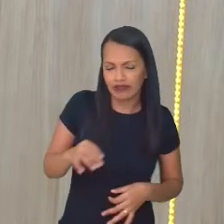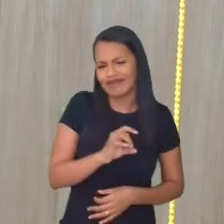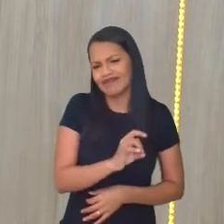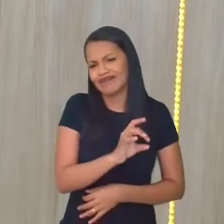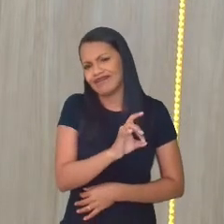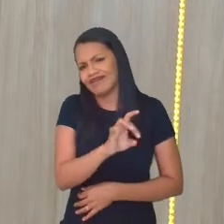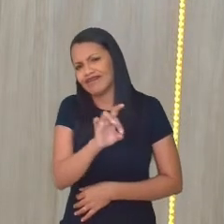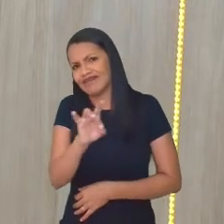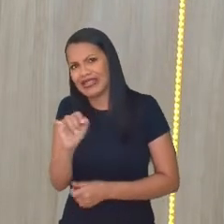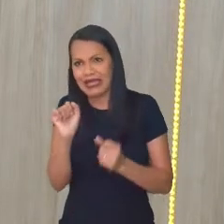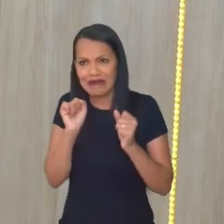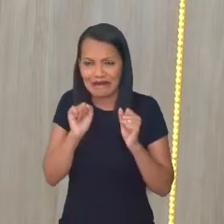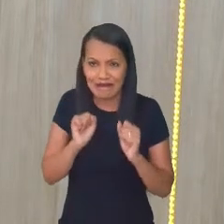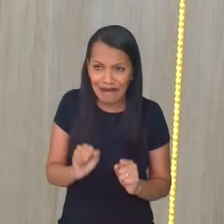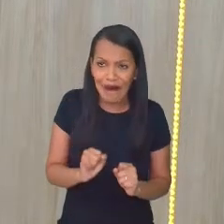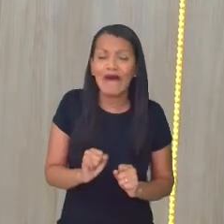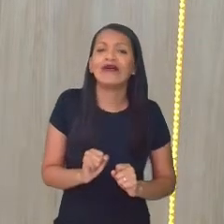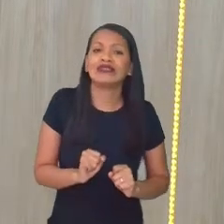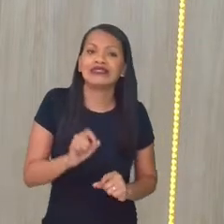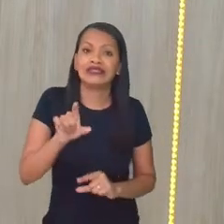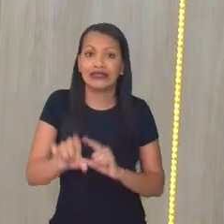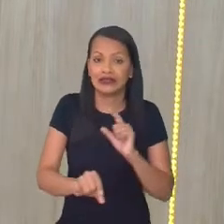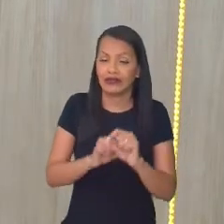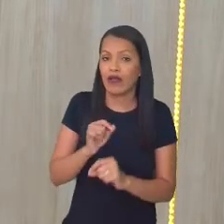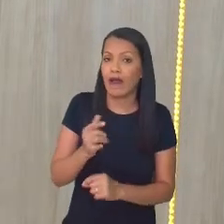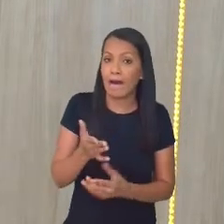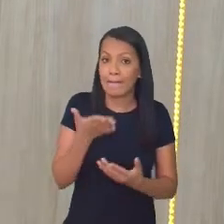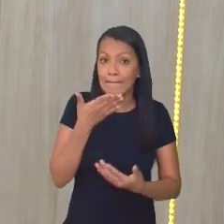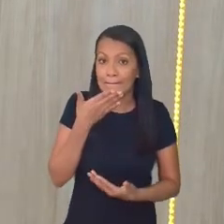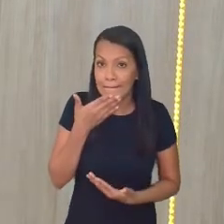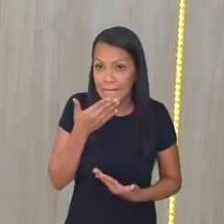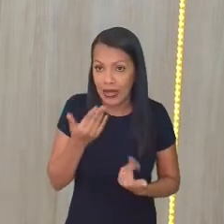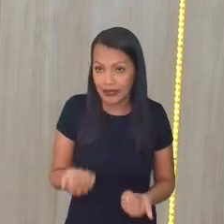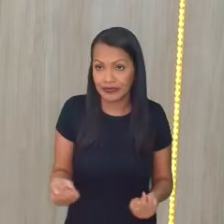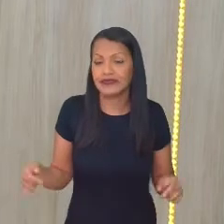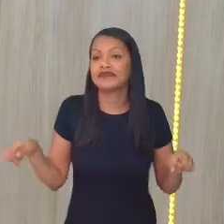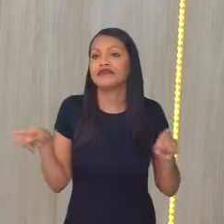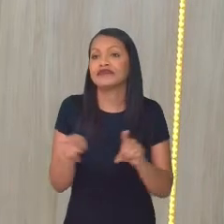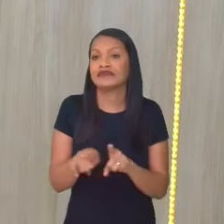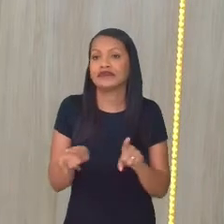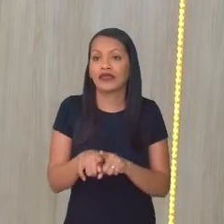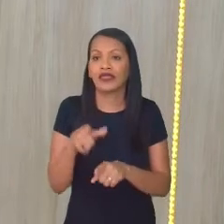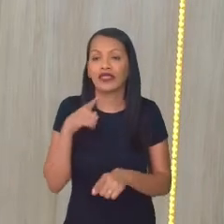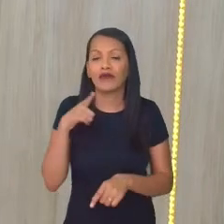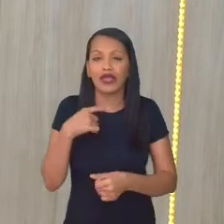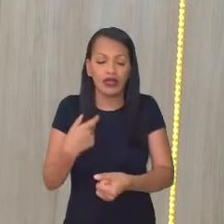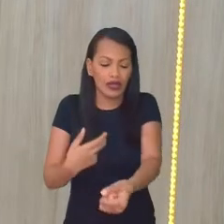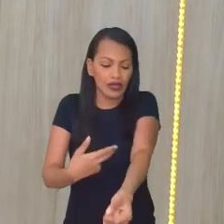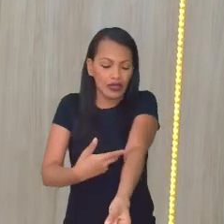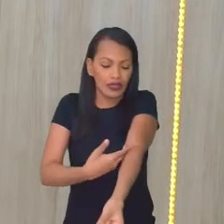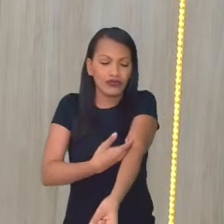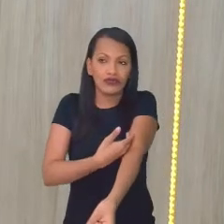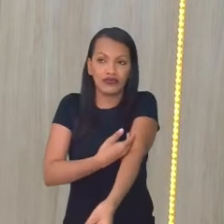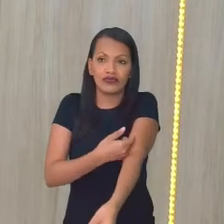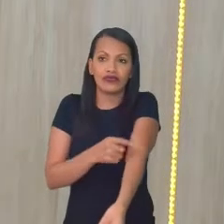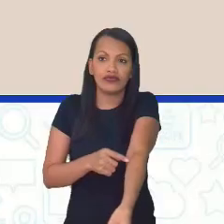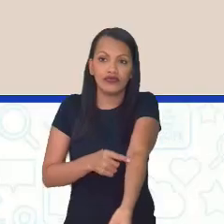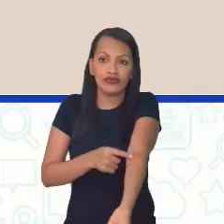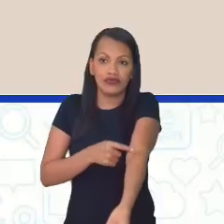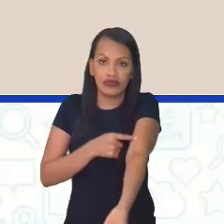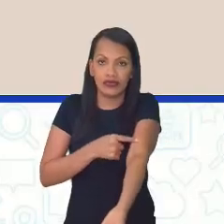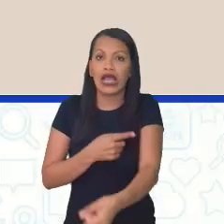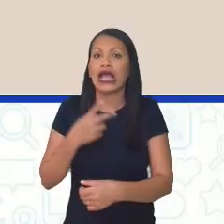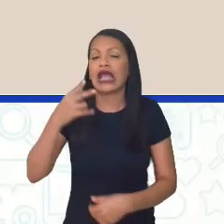pode optar pelo que achar melhor, né? E também tem os implantes contraceptivos também,